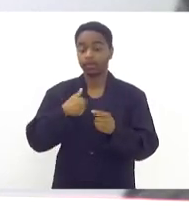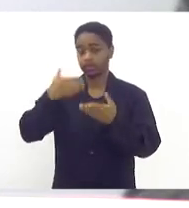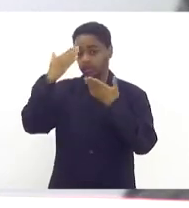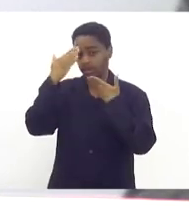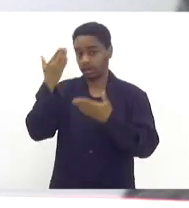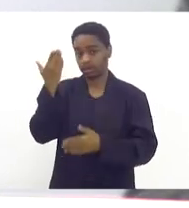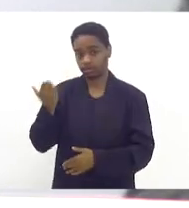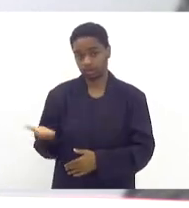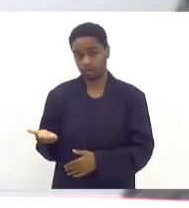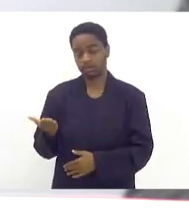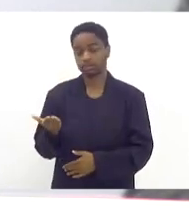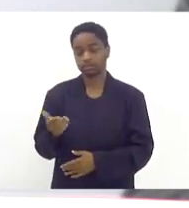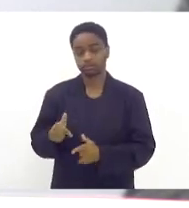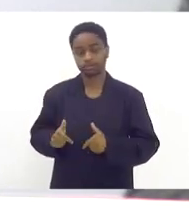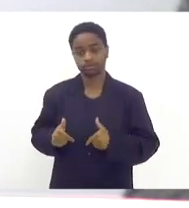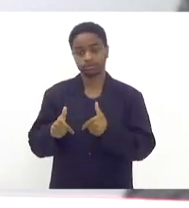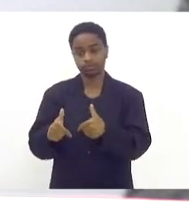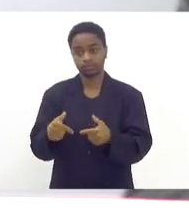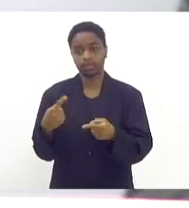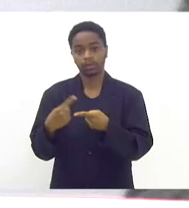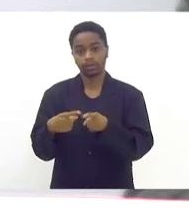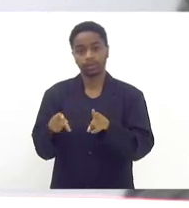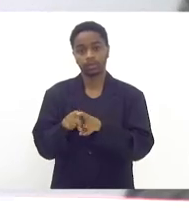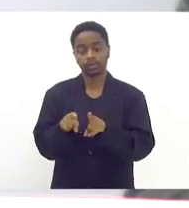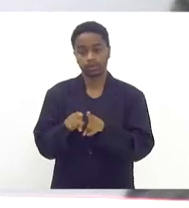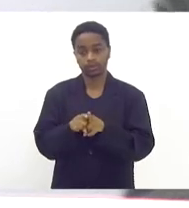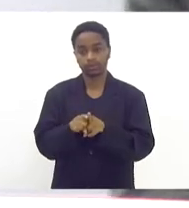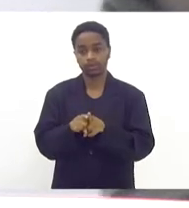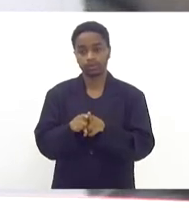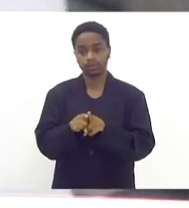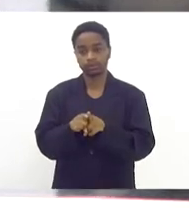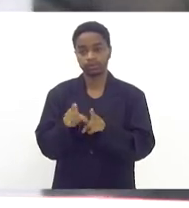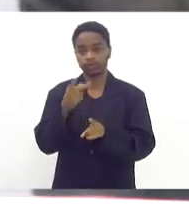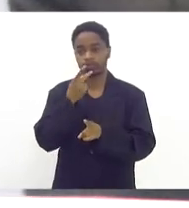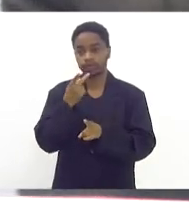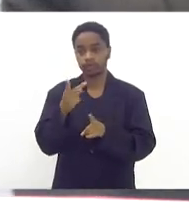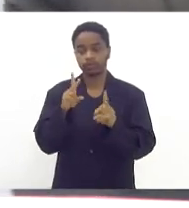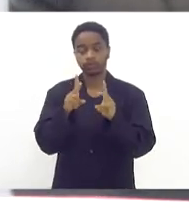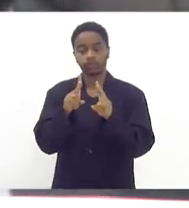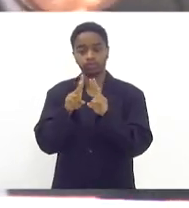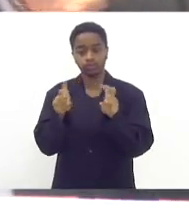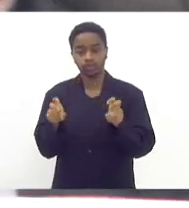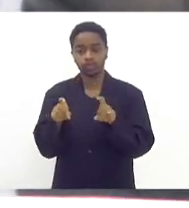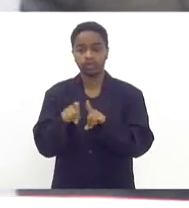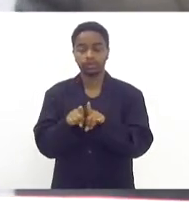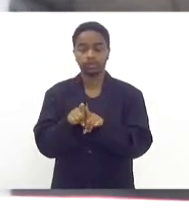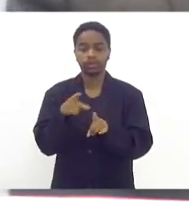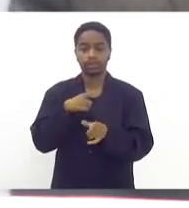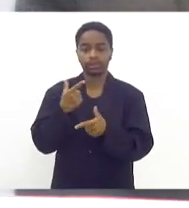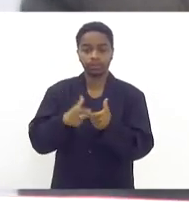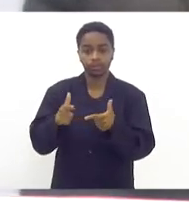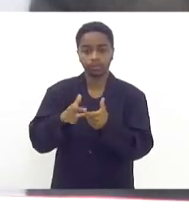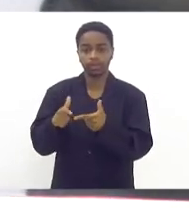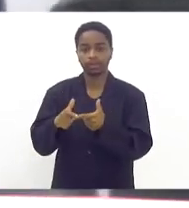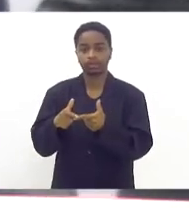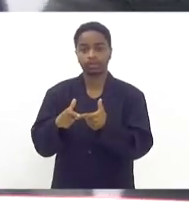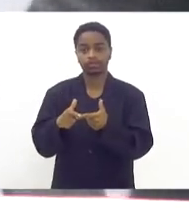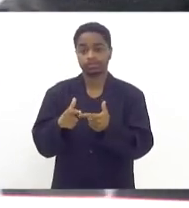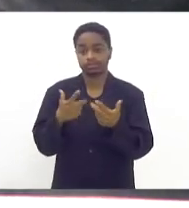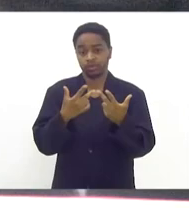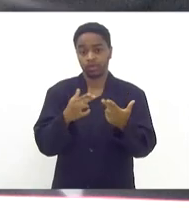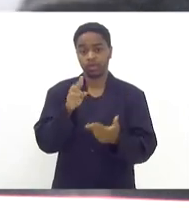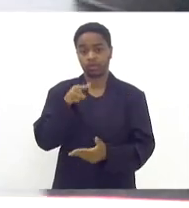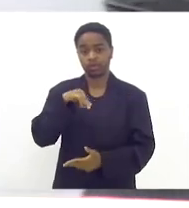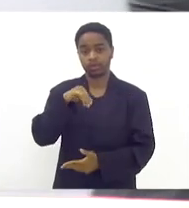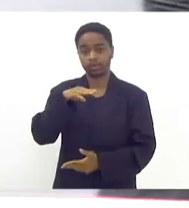a a iniciativa da Qualicorp que também é uma das partes que falou sobre a situação tem os seus problemas com a Unimed mas precisa est aqui para poder